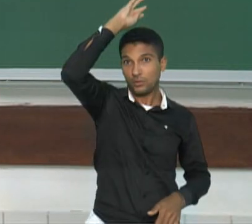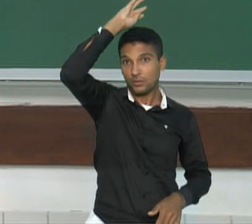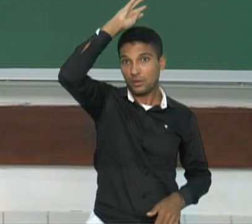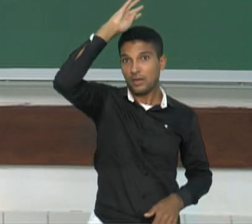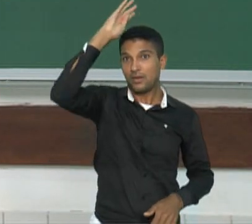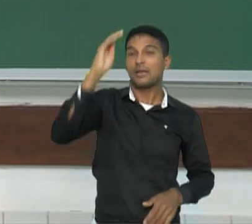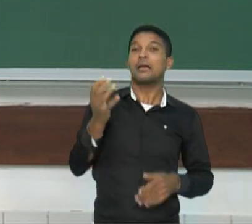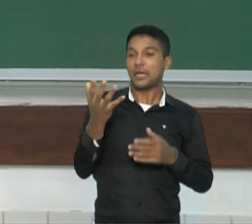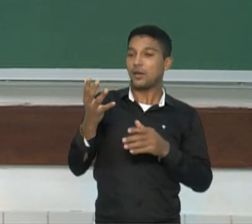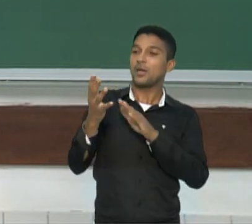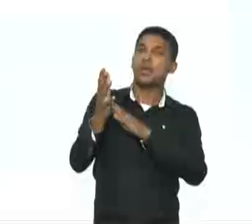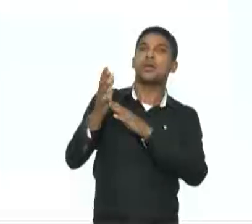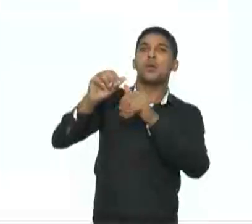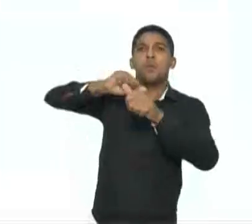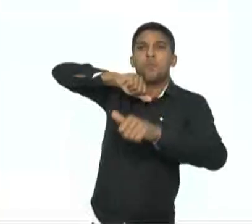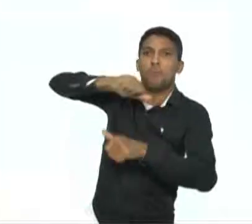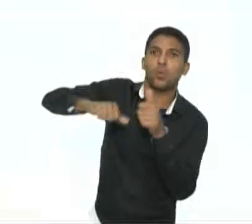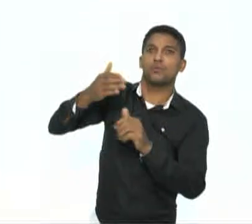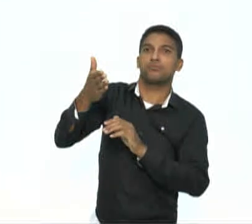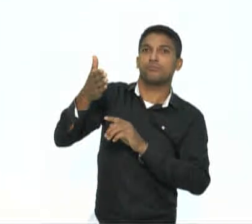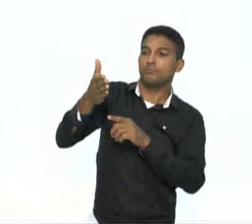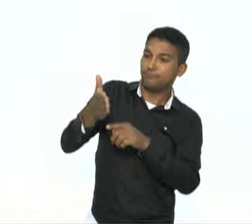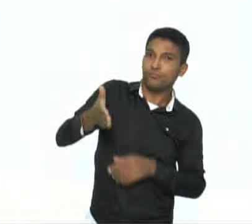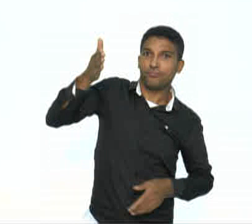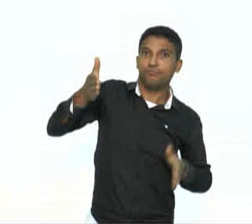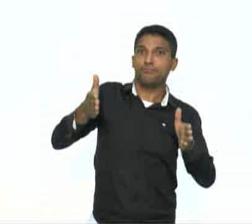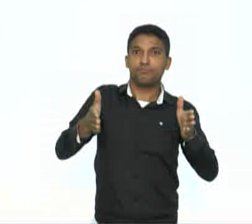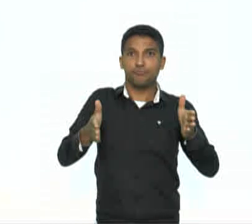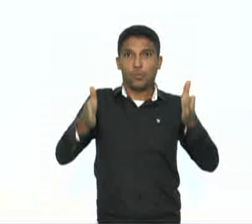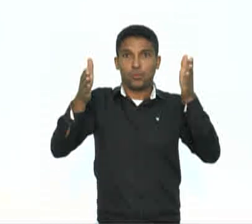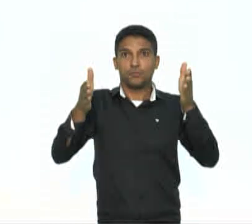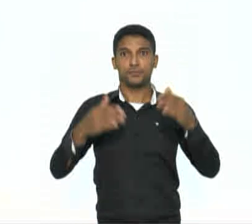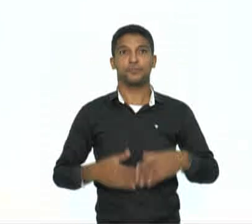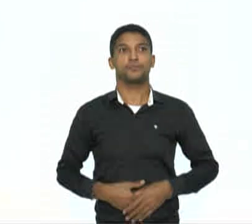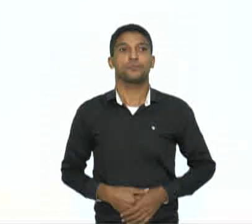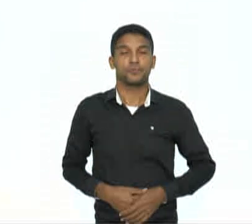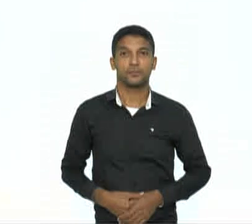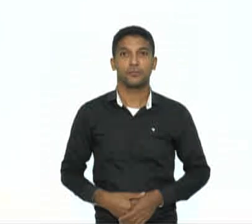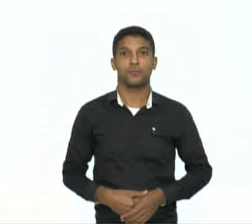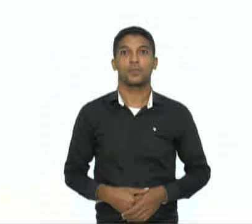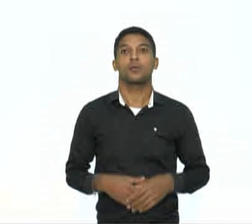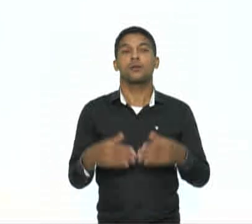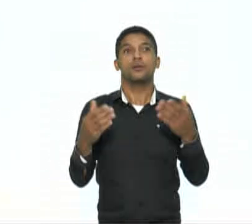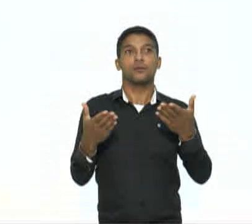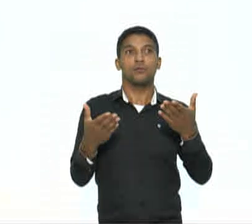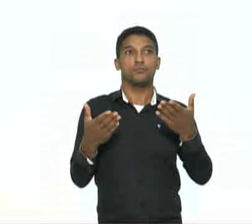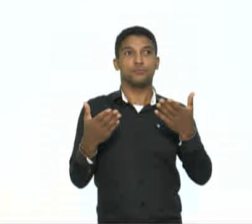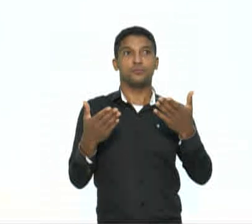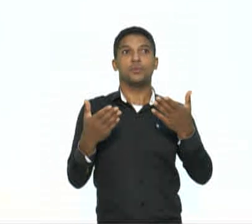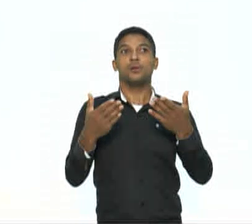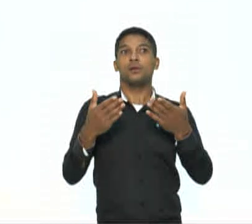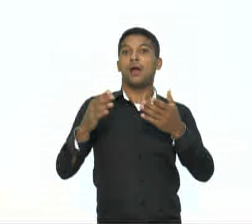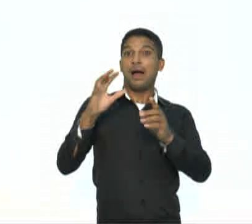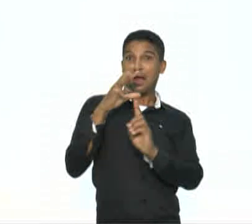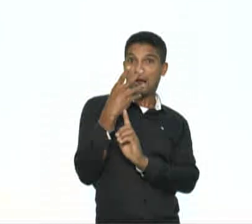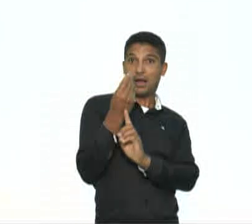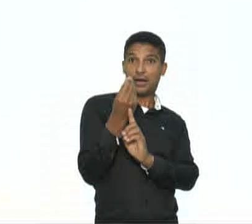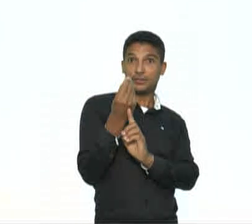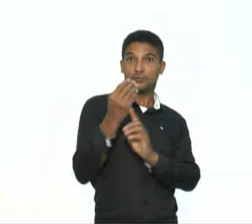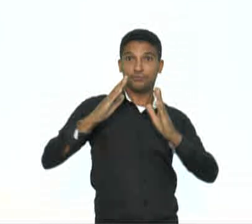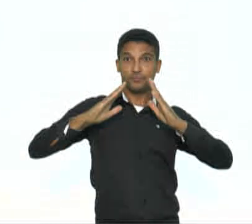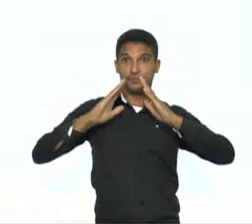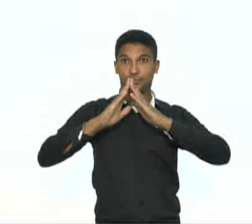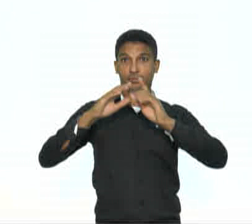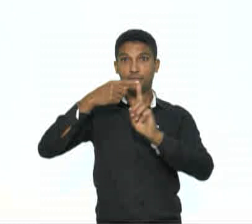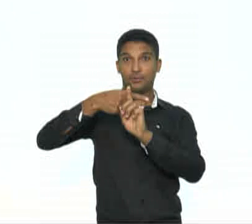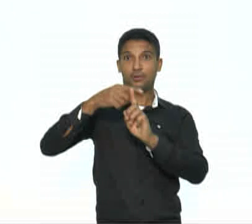gente. O estilo gótico também passou a ser reconhecido como a arte das catedrais, como a gente falou, das cátedras.